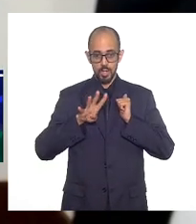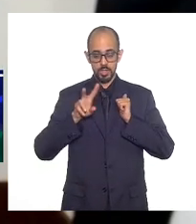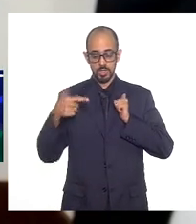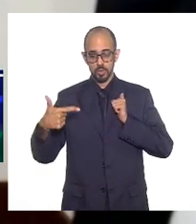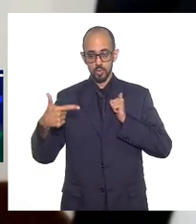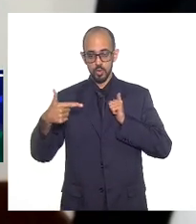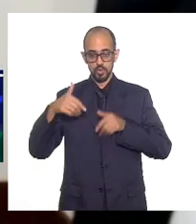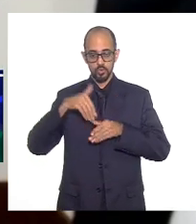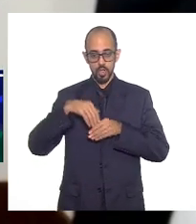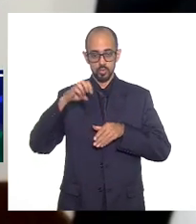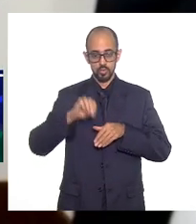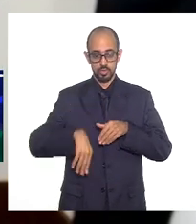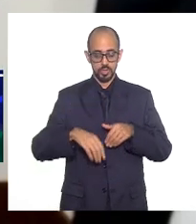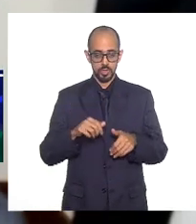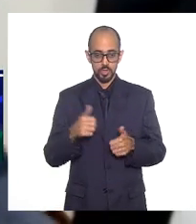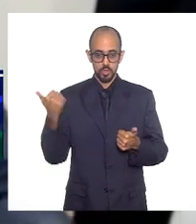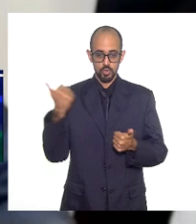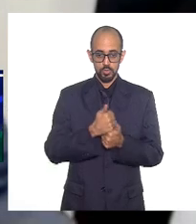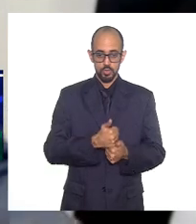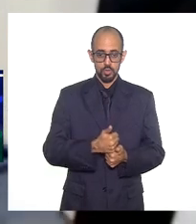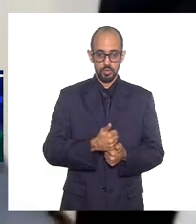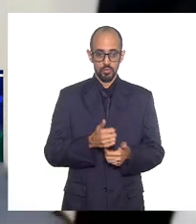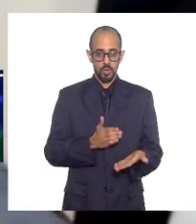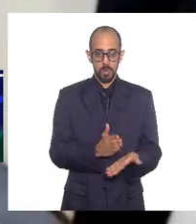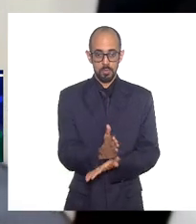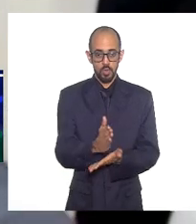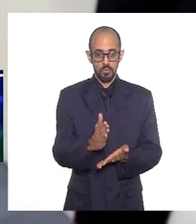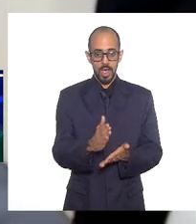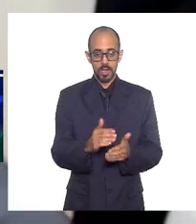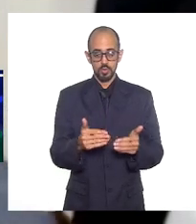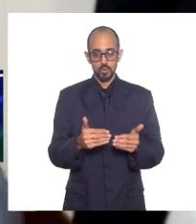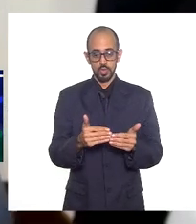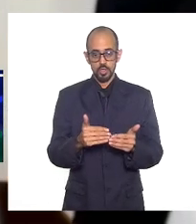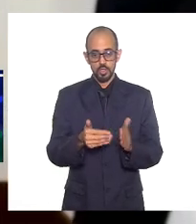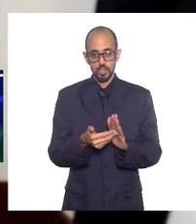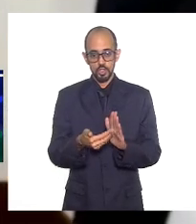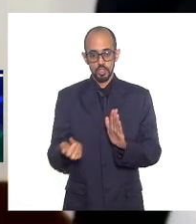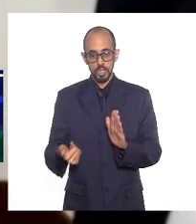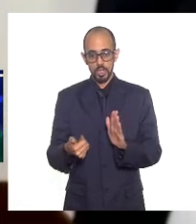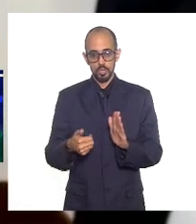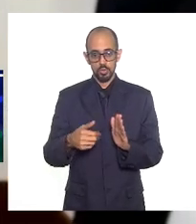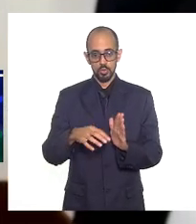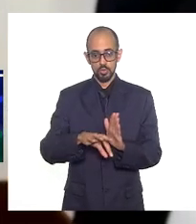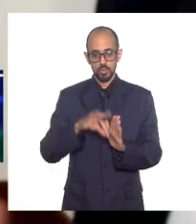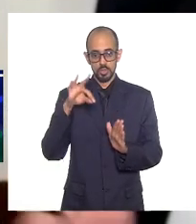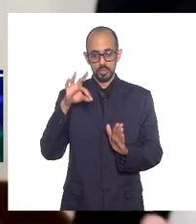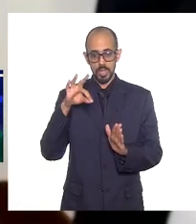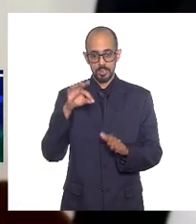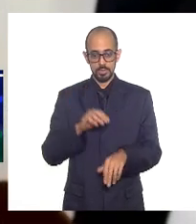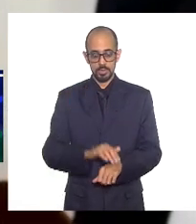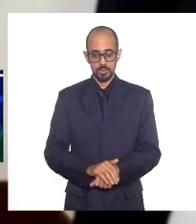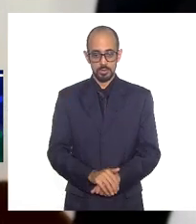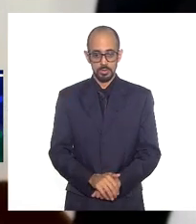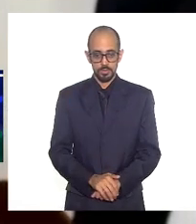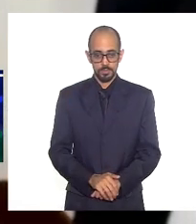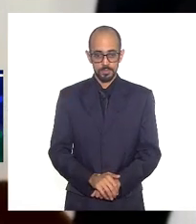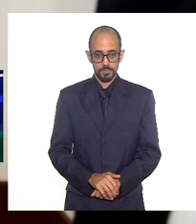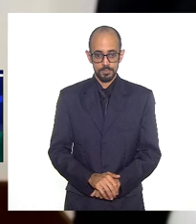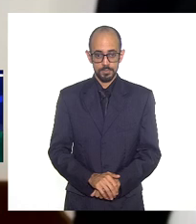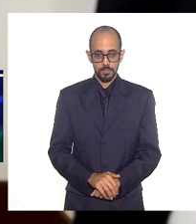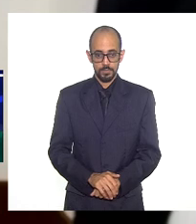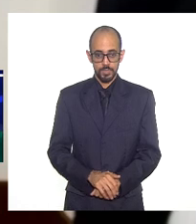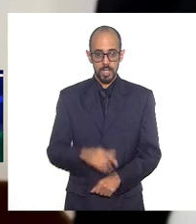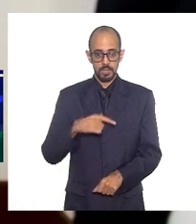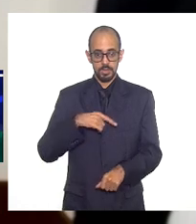sim. O substitutivo foi aprovado, salvo os destaques. 19 e 20 agora. Há sobre a